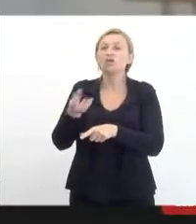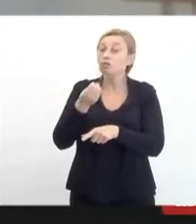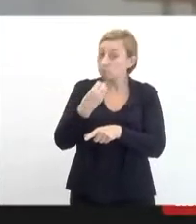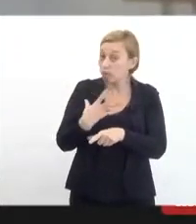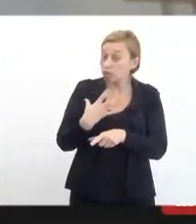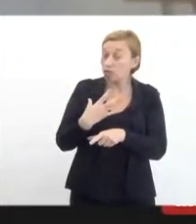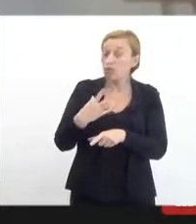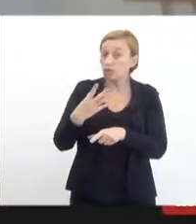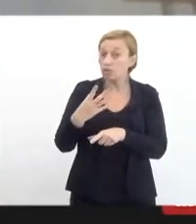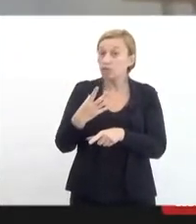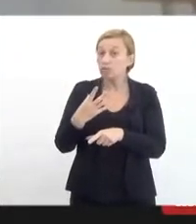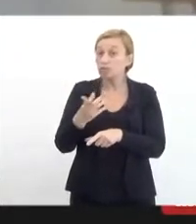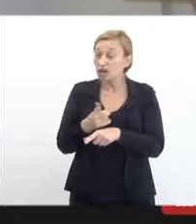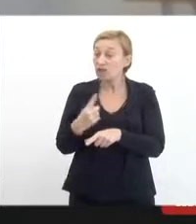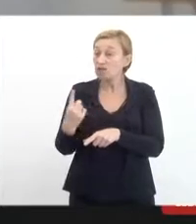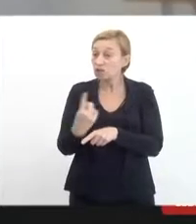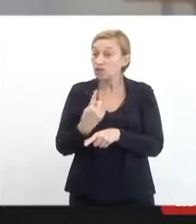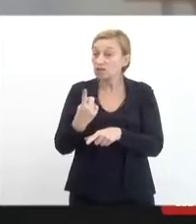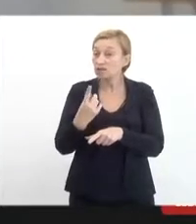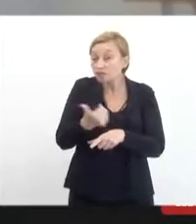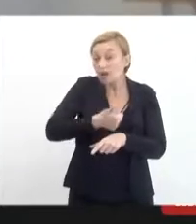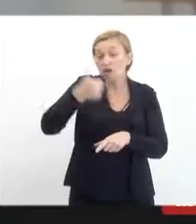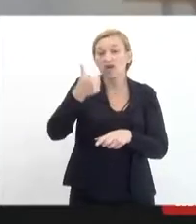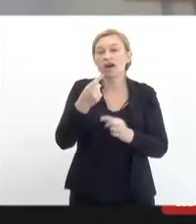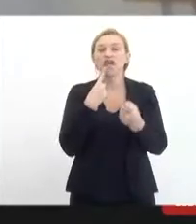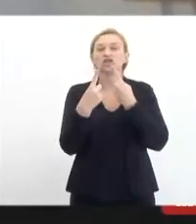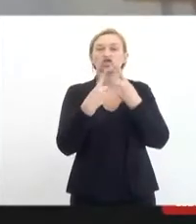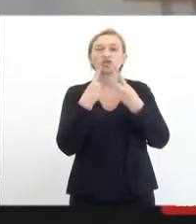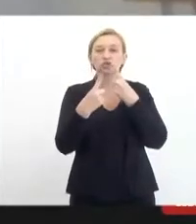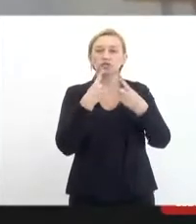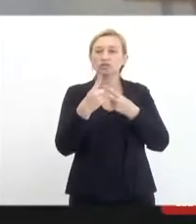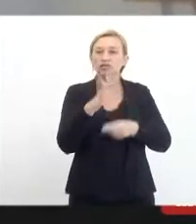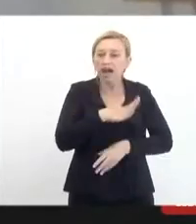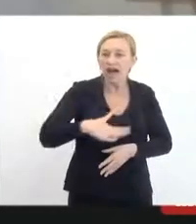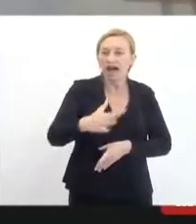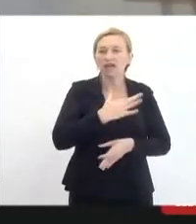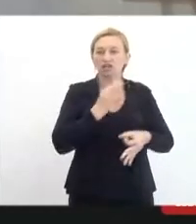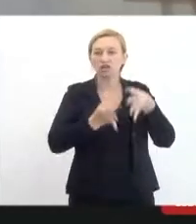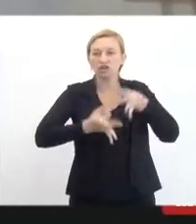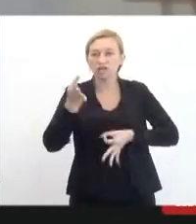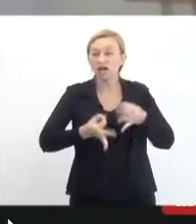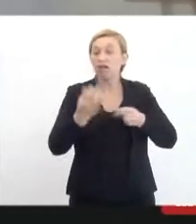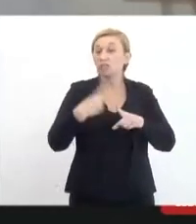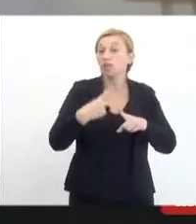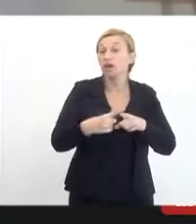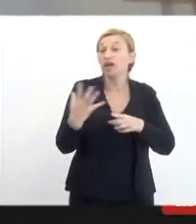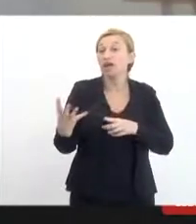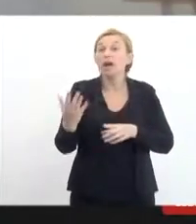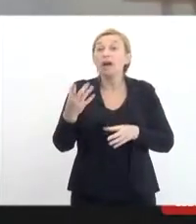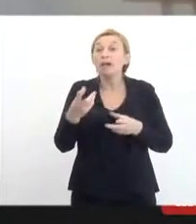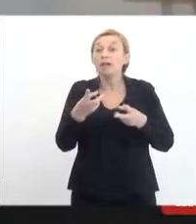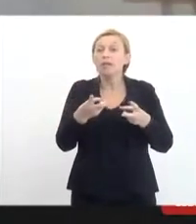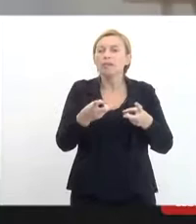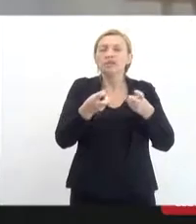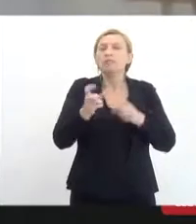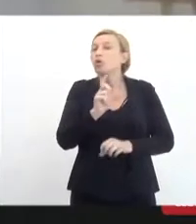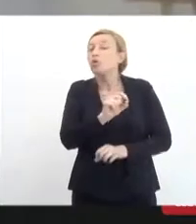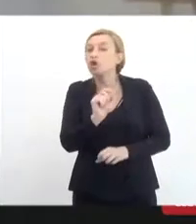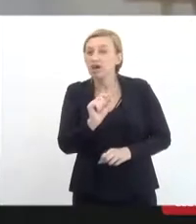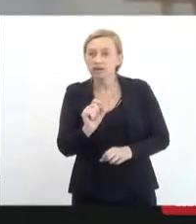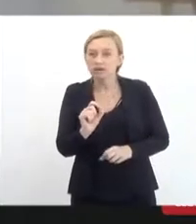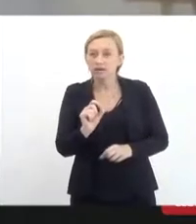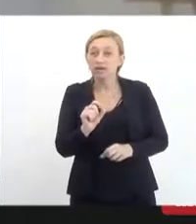sim, muito úteis para aprimorar as discussões no judiciário, porque percebeu-se que